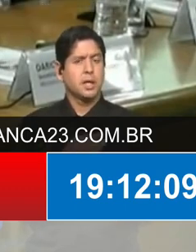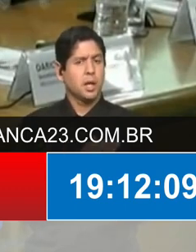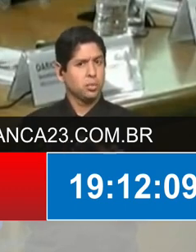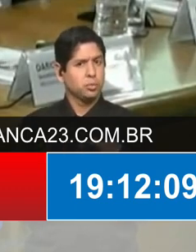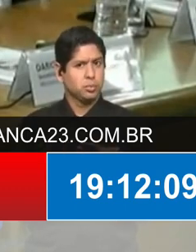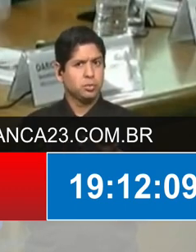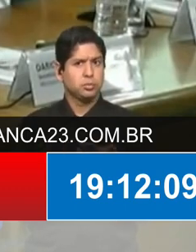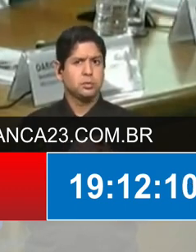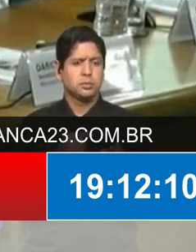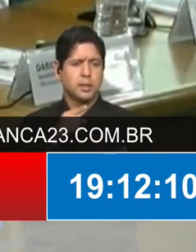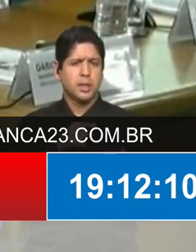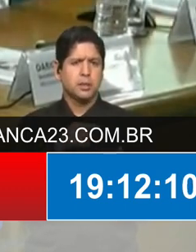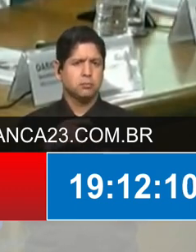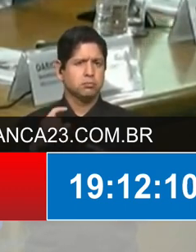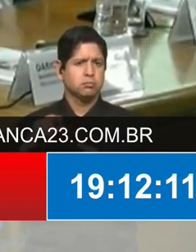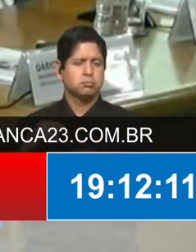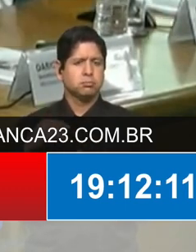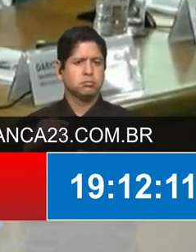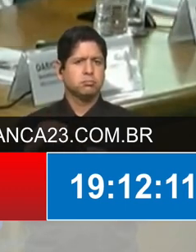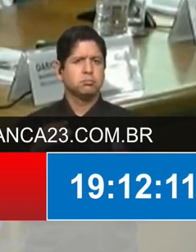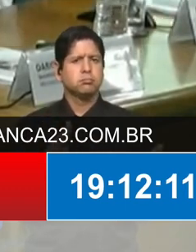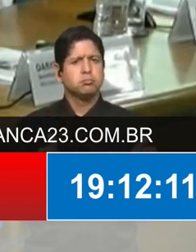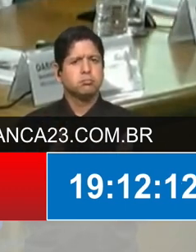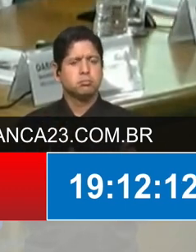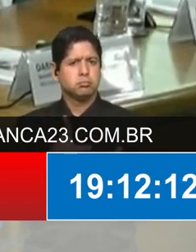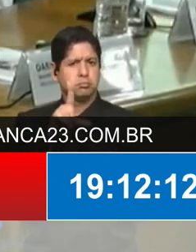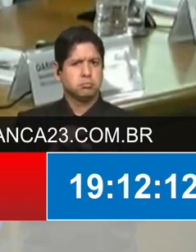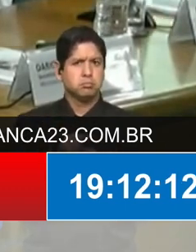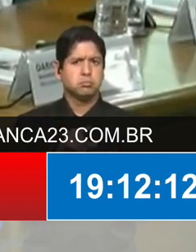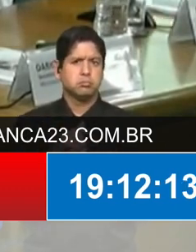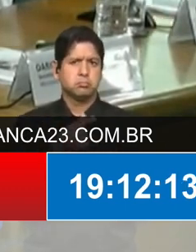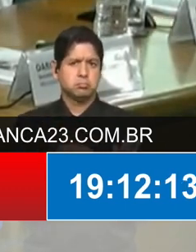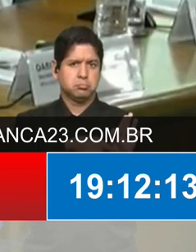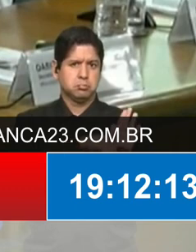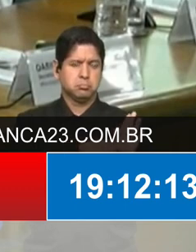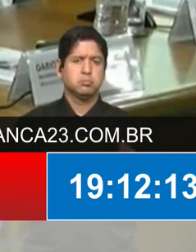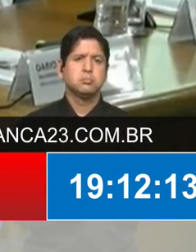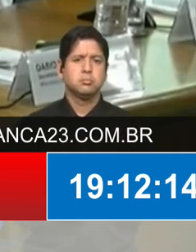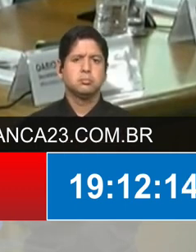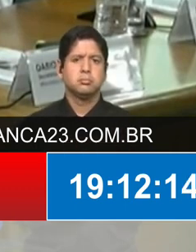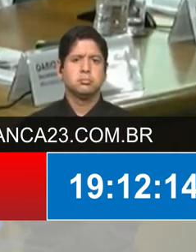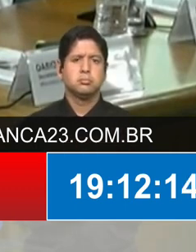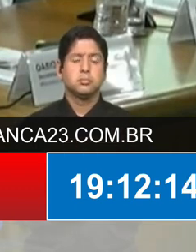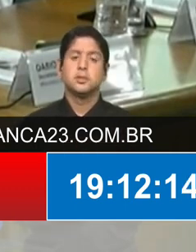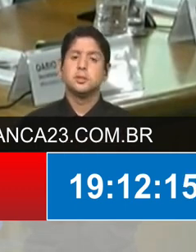ajuda a cumprir uma trajetória de redução do déficit.